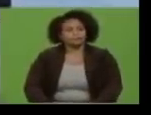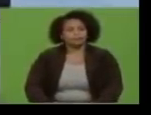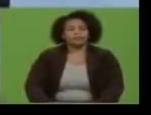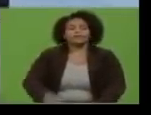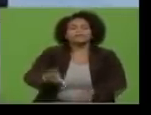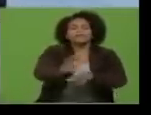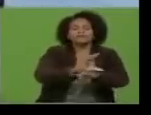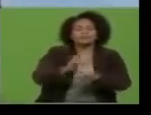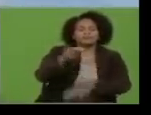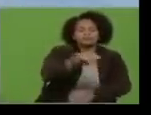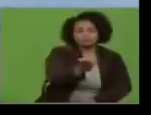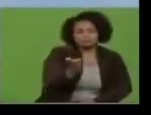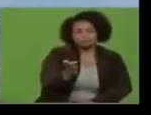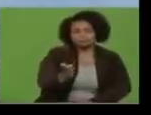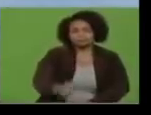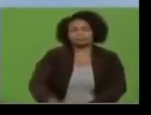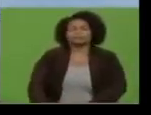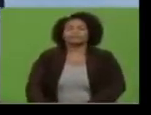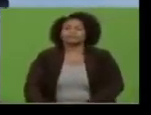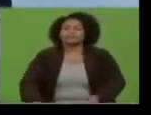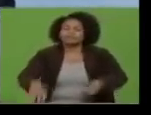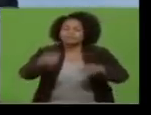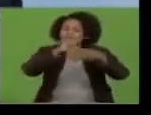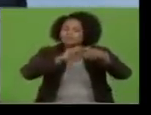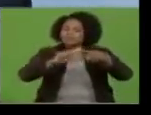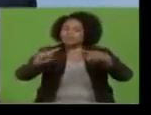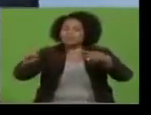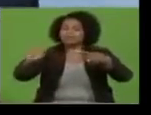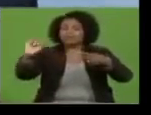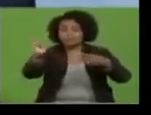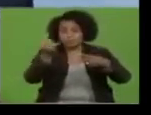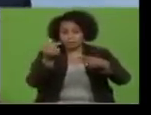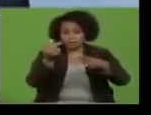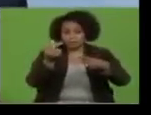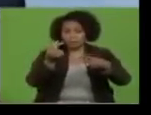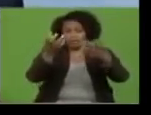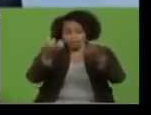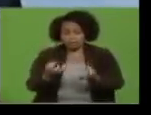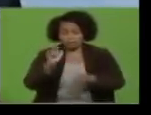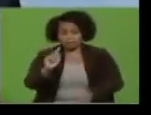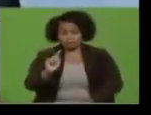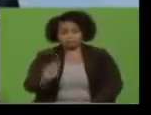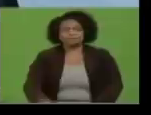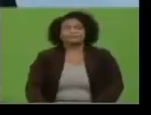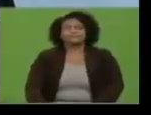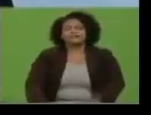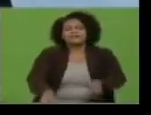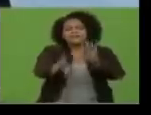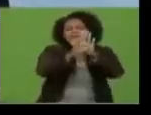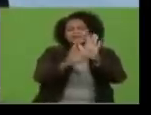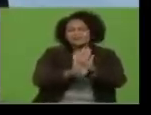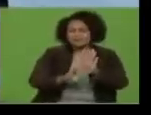Compatriotas, sobre a primeira linha de ação, a manutenção das medidas de prevenção e controle